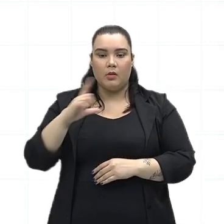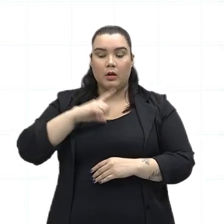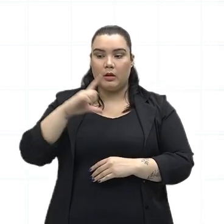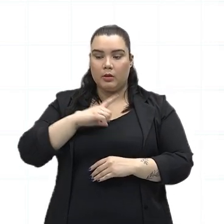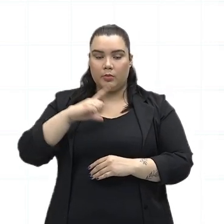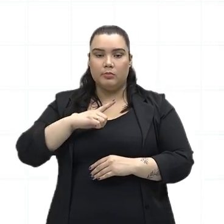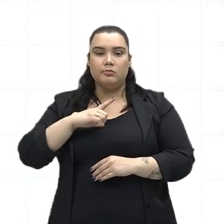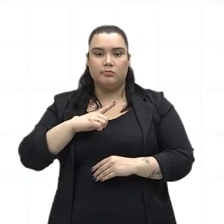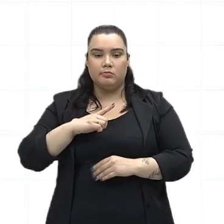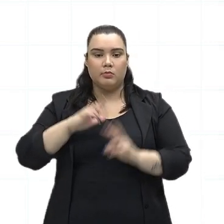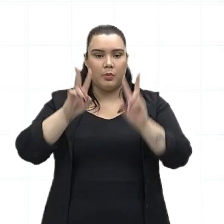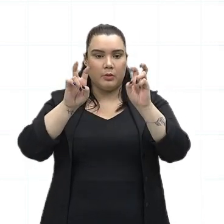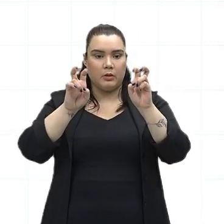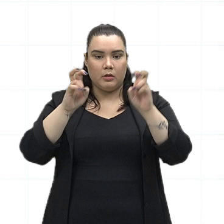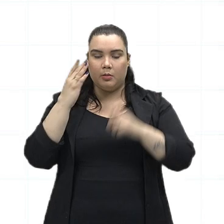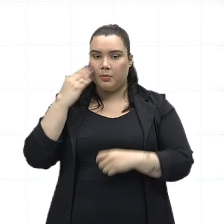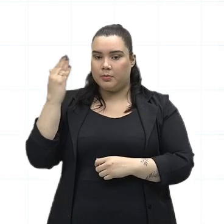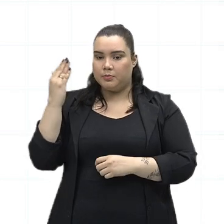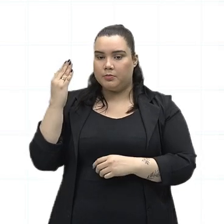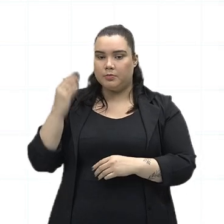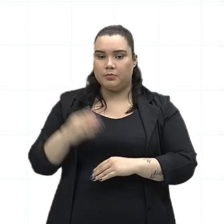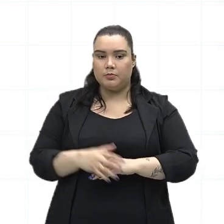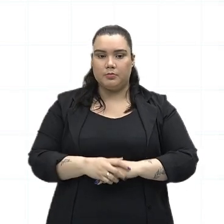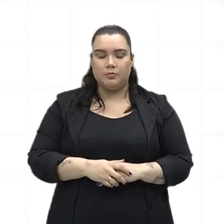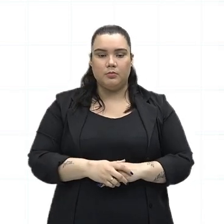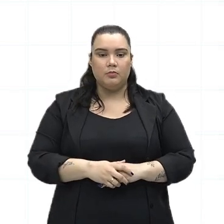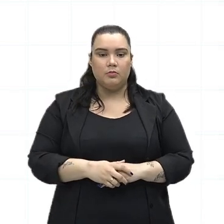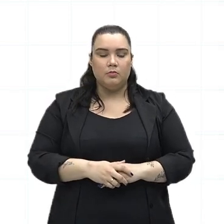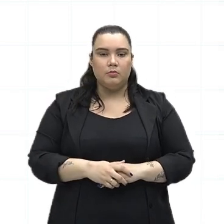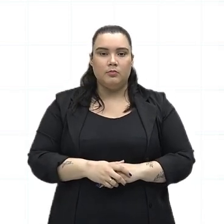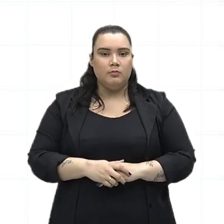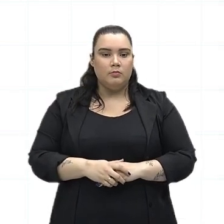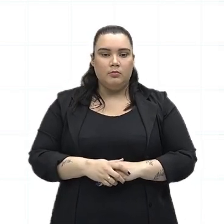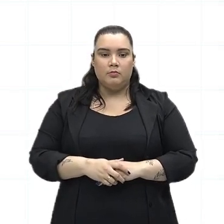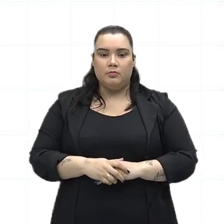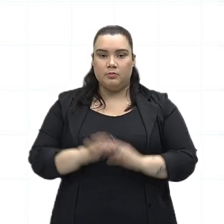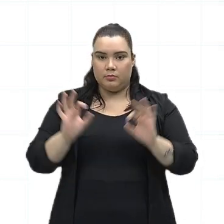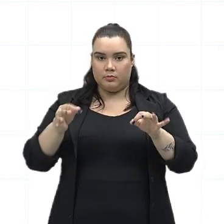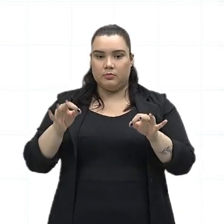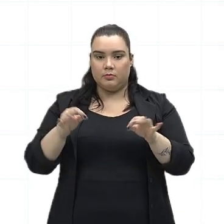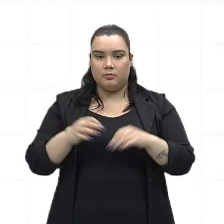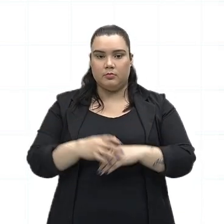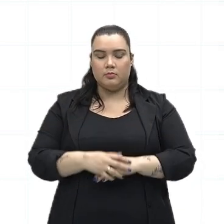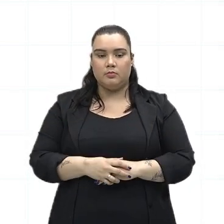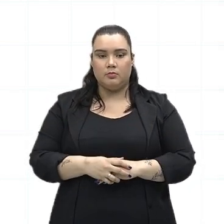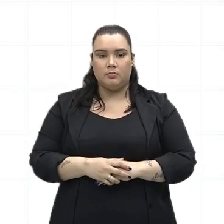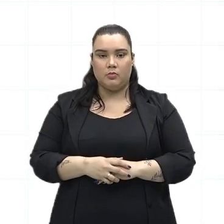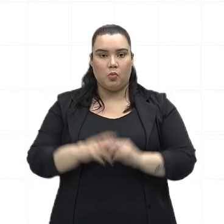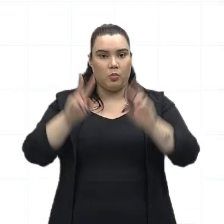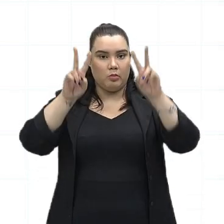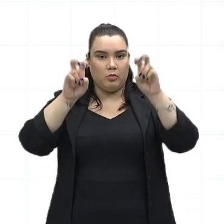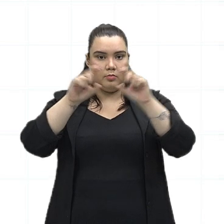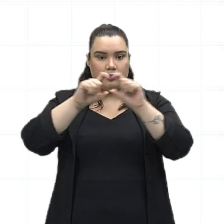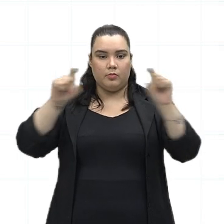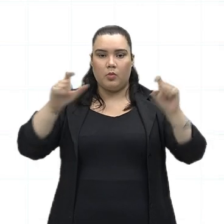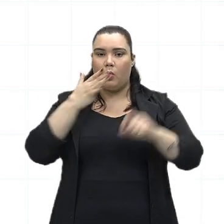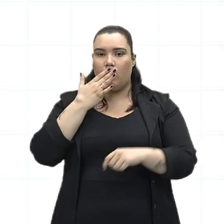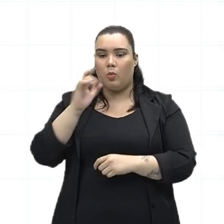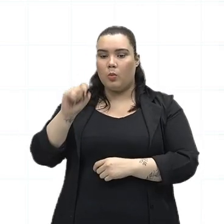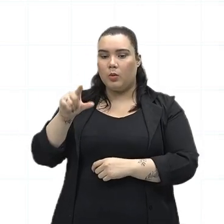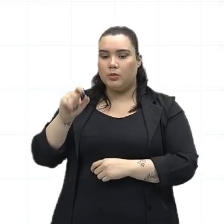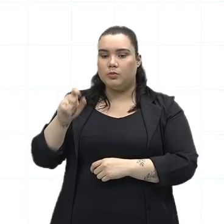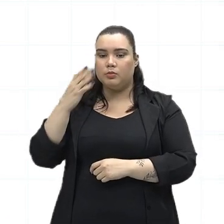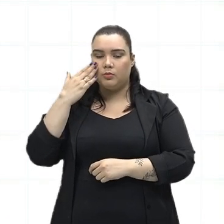título Employment Prospects, certo? Já temos aqui o título. Você pode